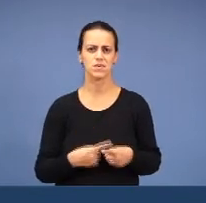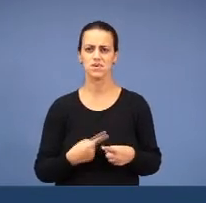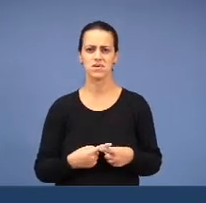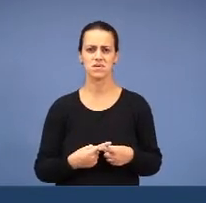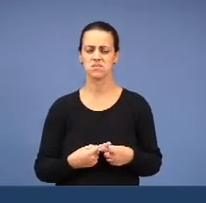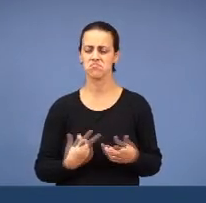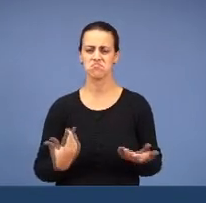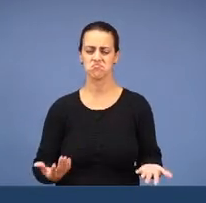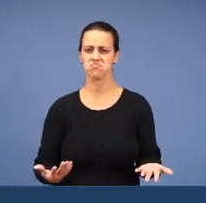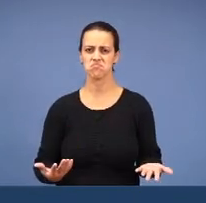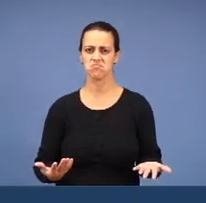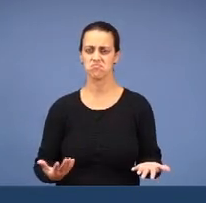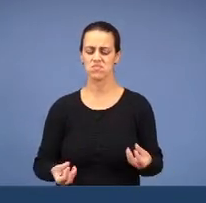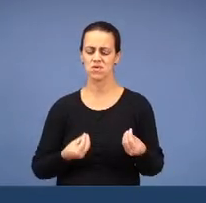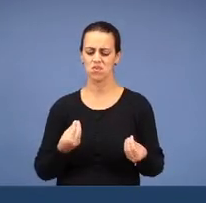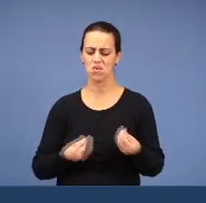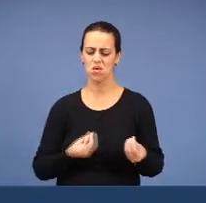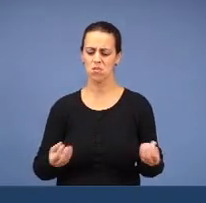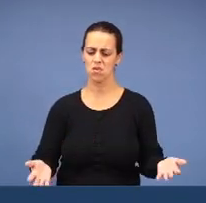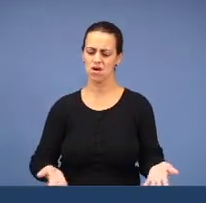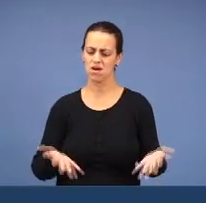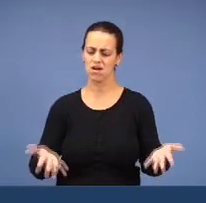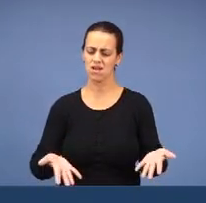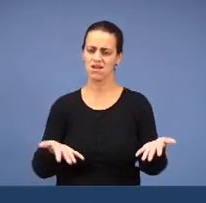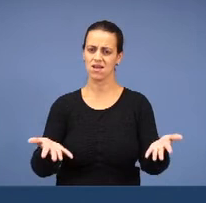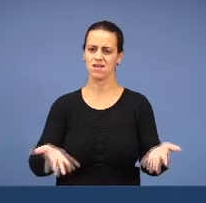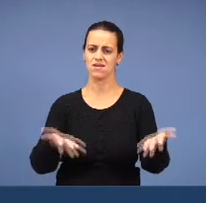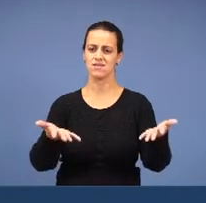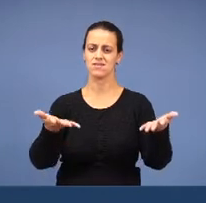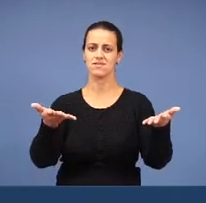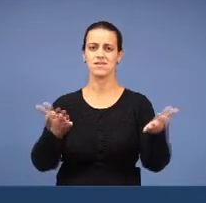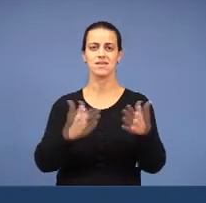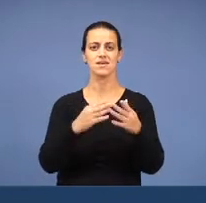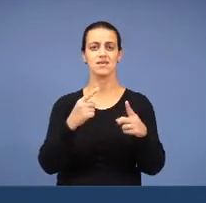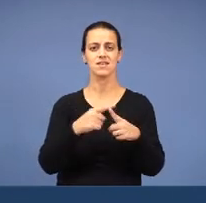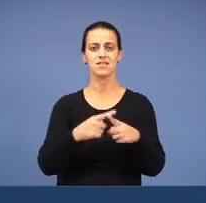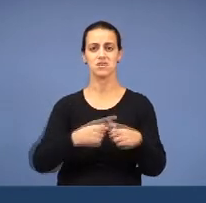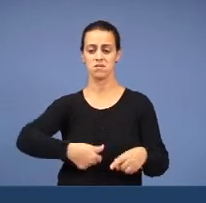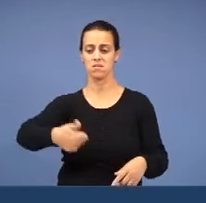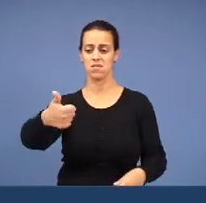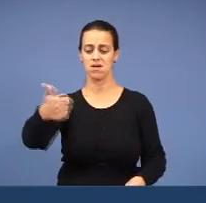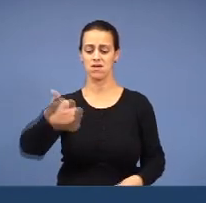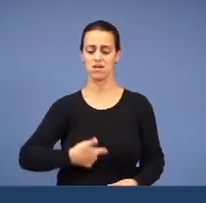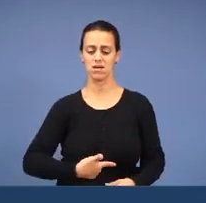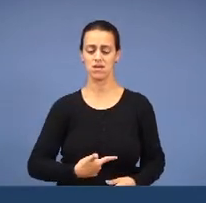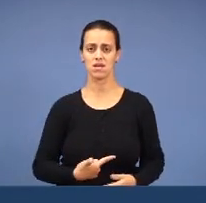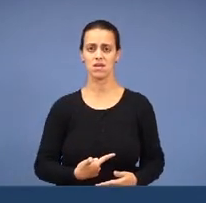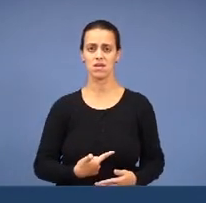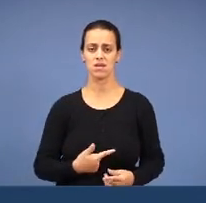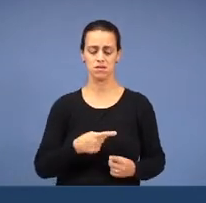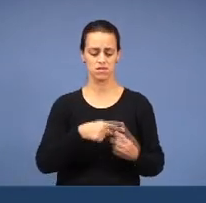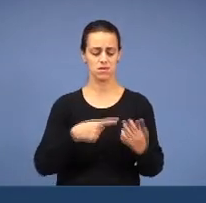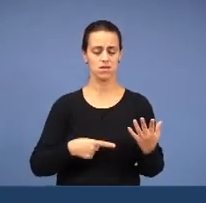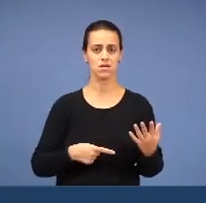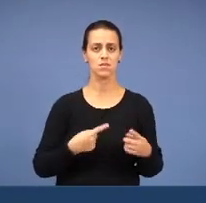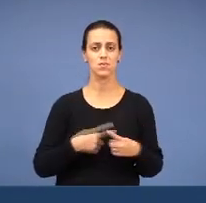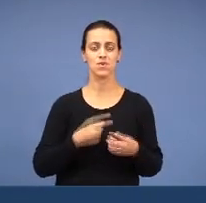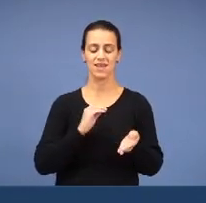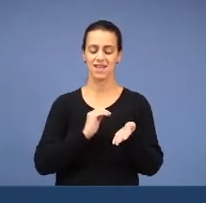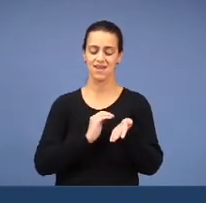ele elogia essa igreja, que as obras dela eram maiores do que das primeiras outras cartas. Por quê? Porque eram